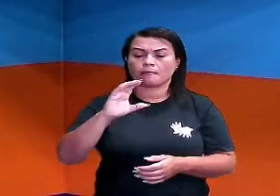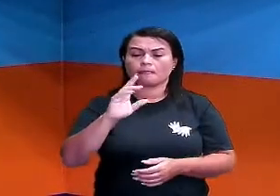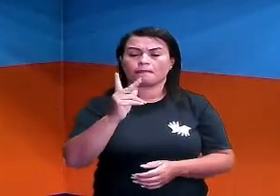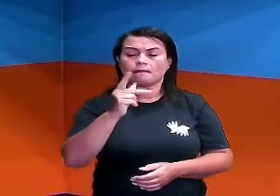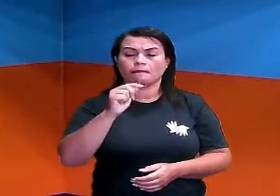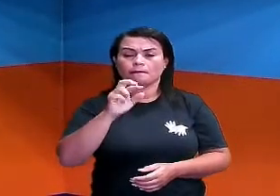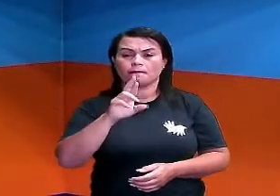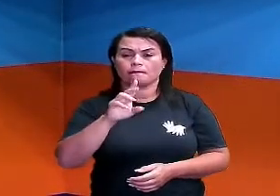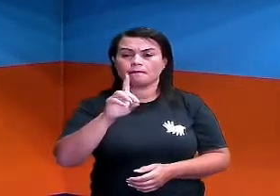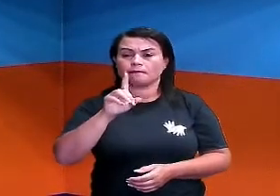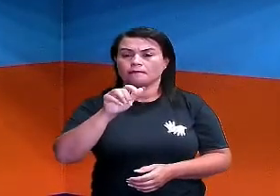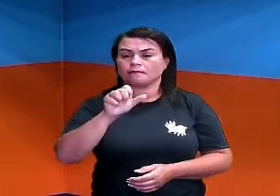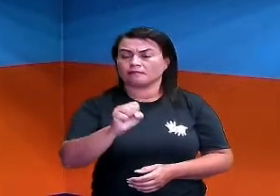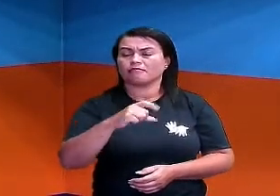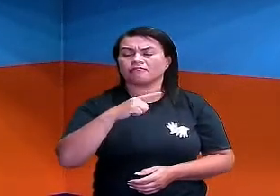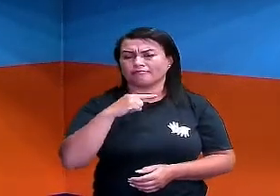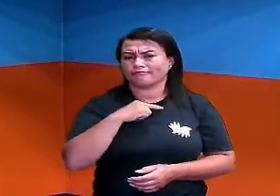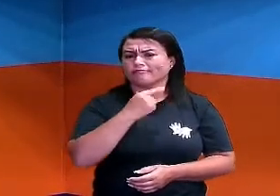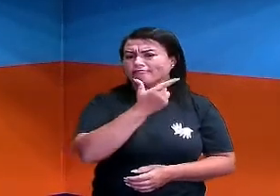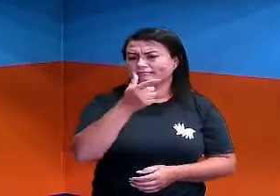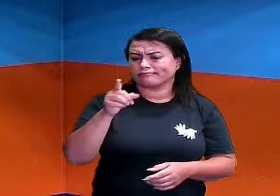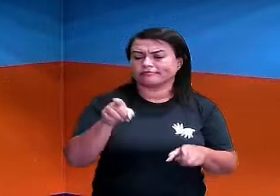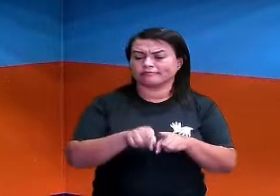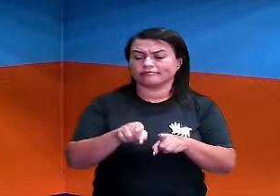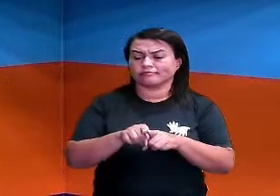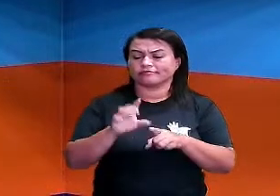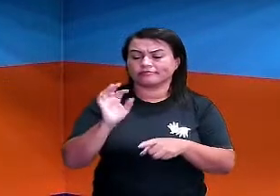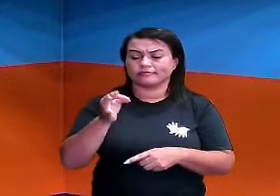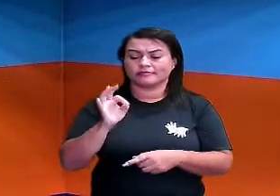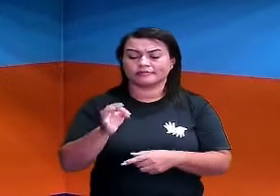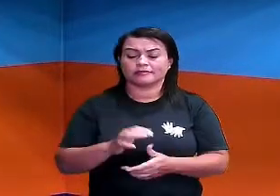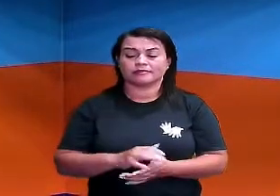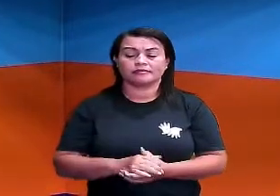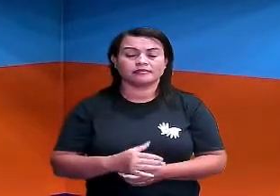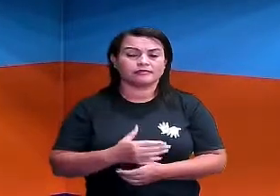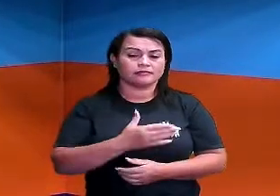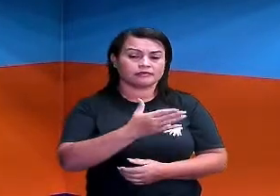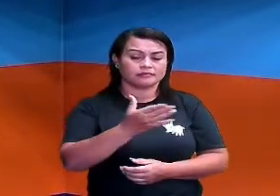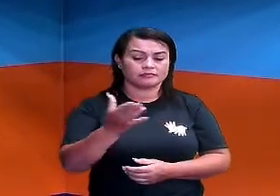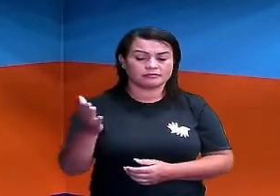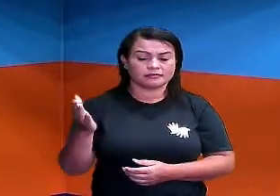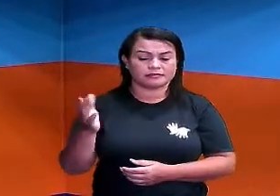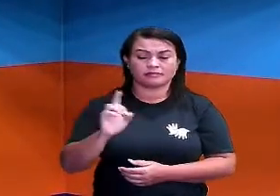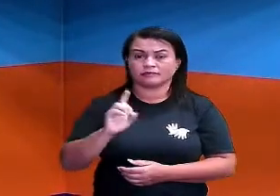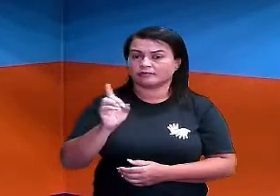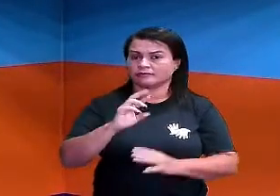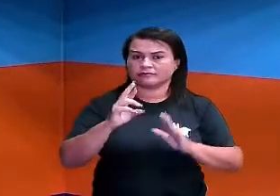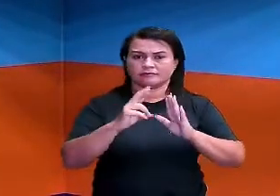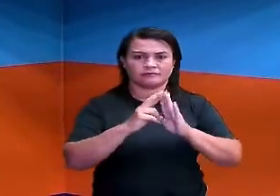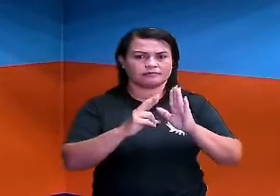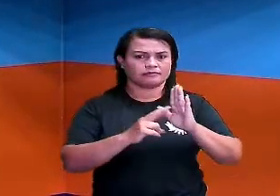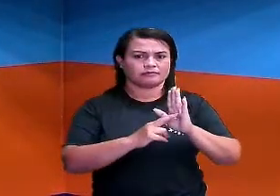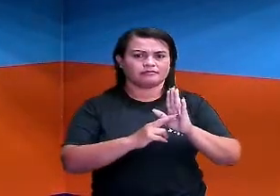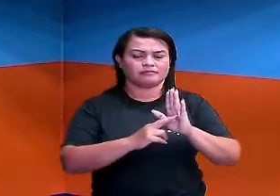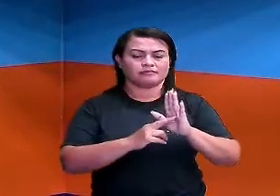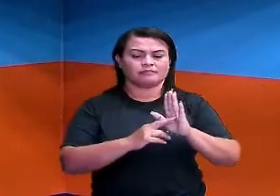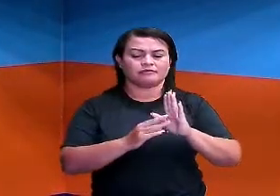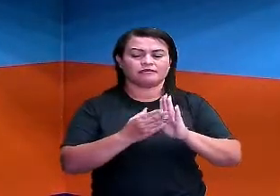vou ter outras unidades de medida, tá certo? Essas são as não